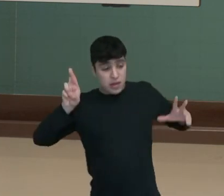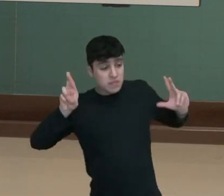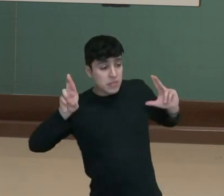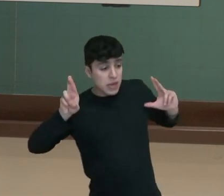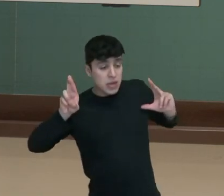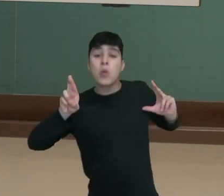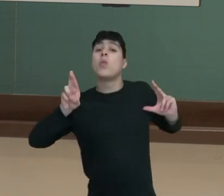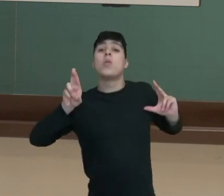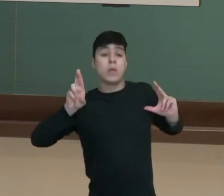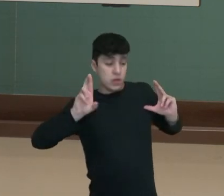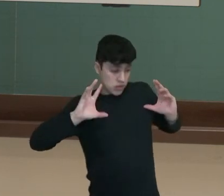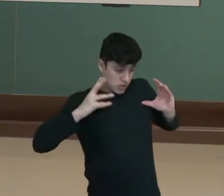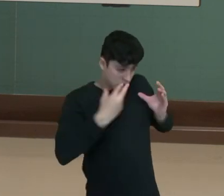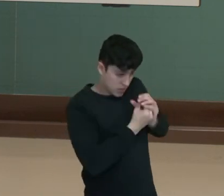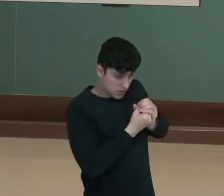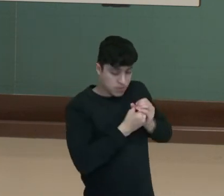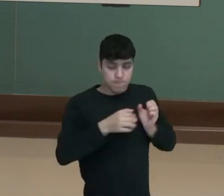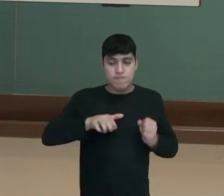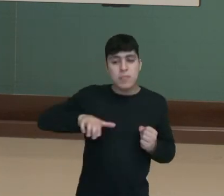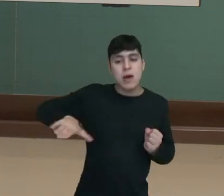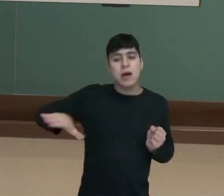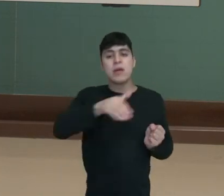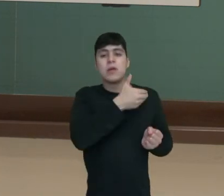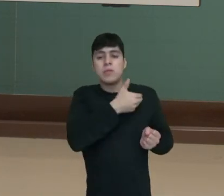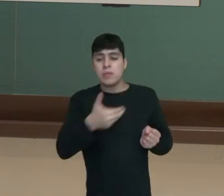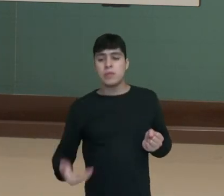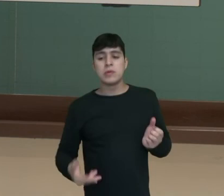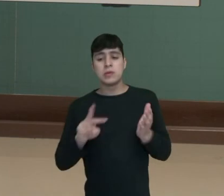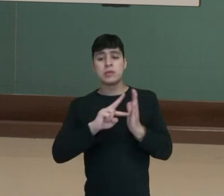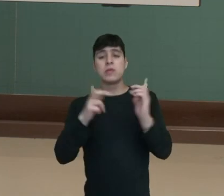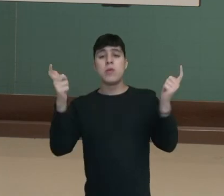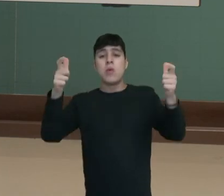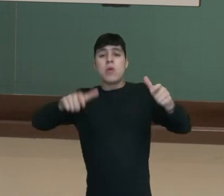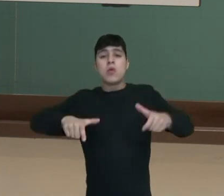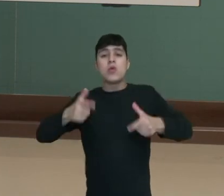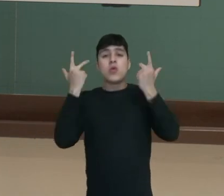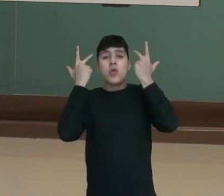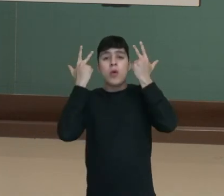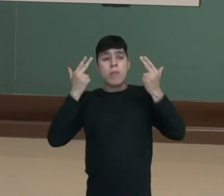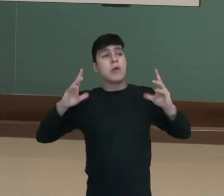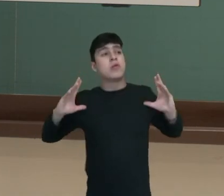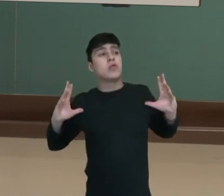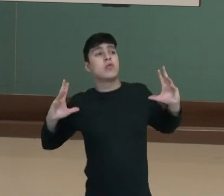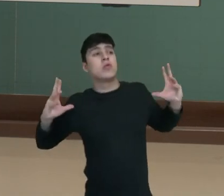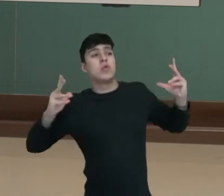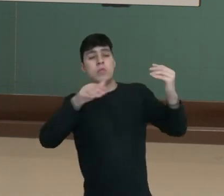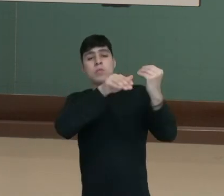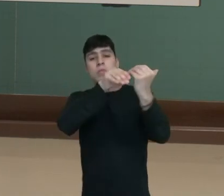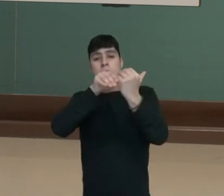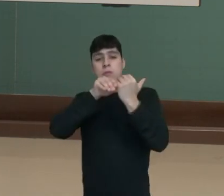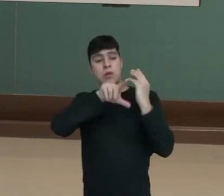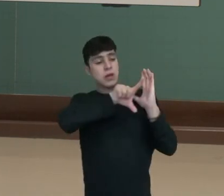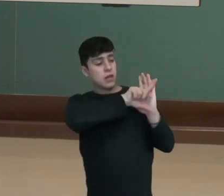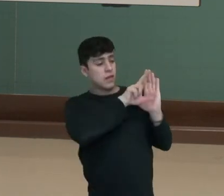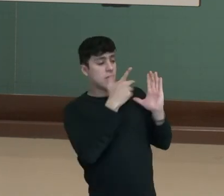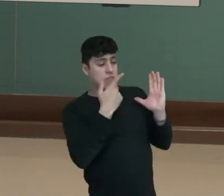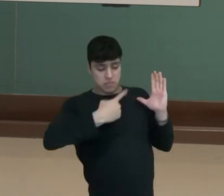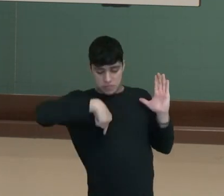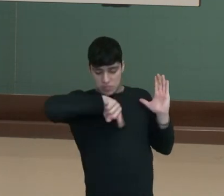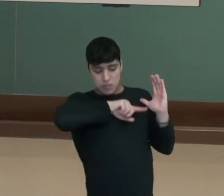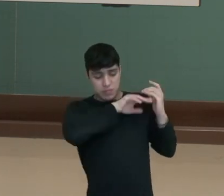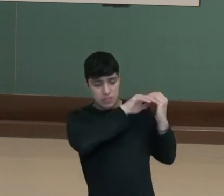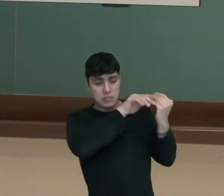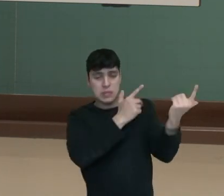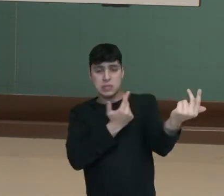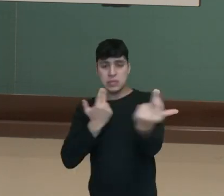privada e que na esfera pública é o espaço comum onde somos todos iguais perante a lei. Também descobrimos que